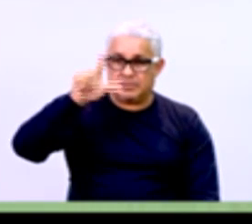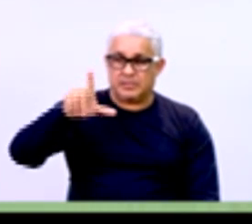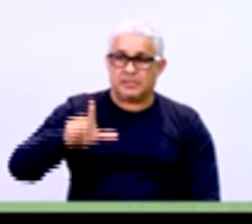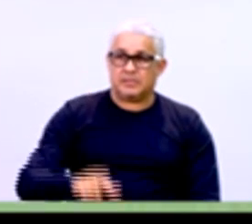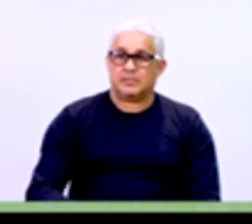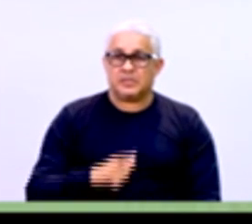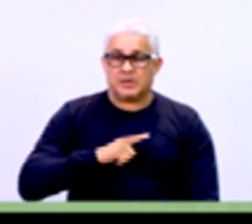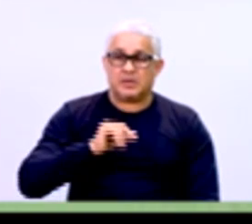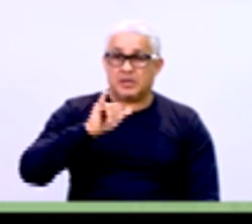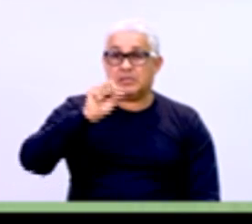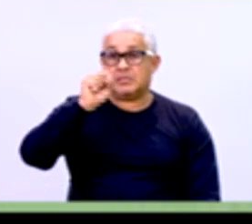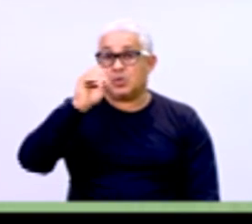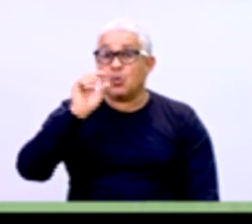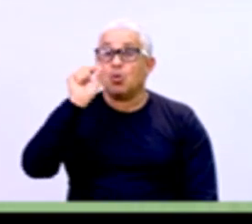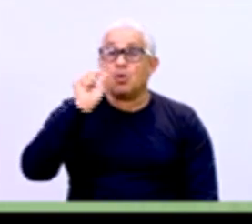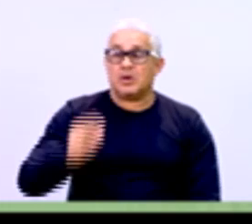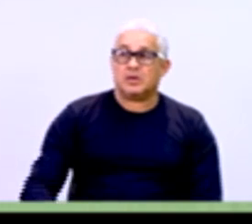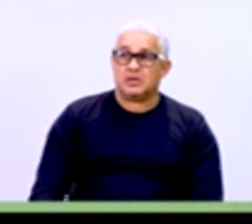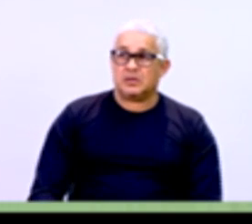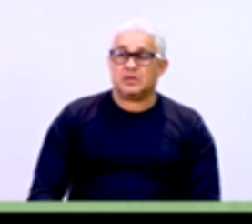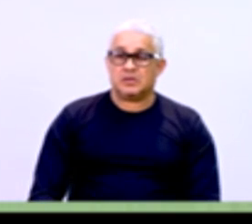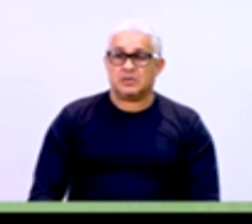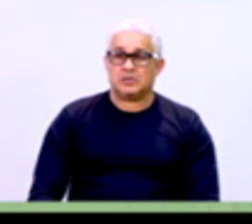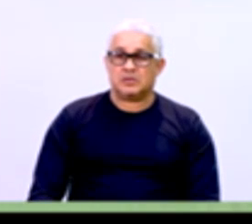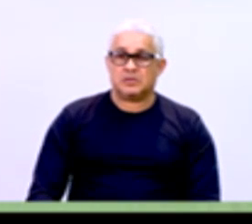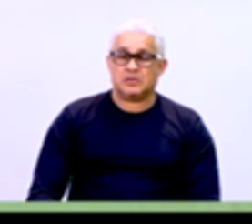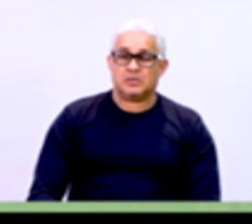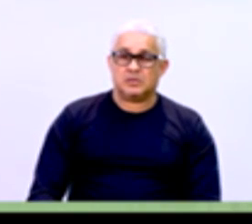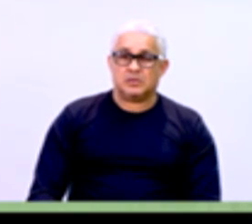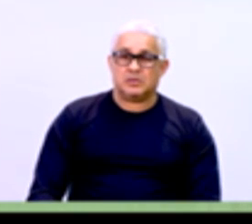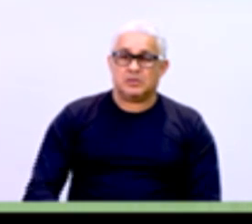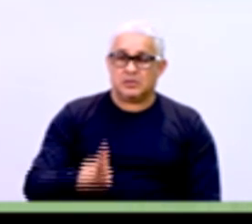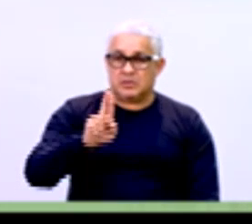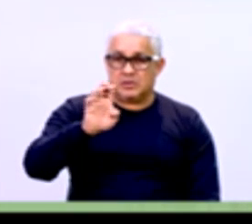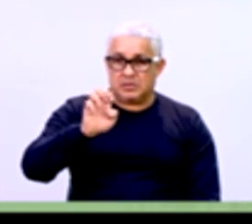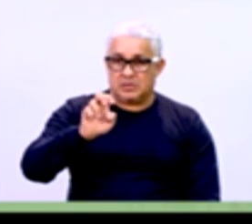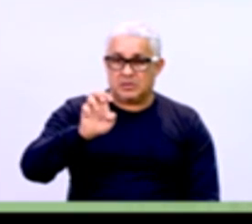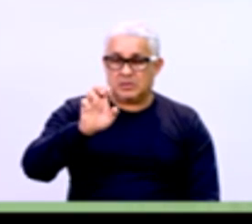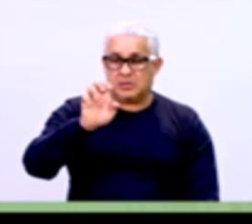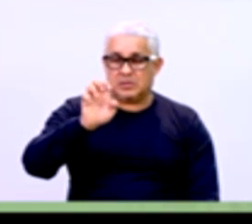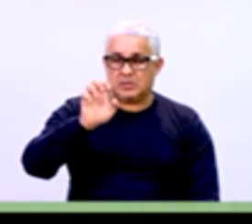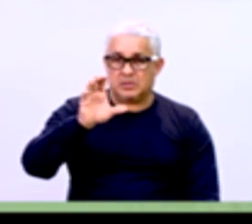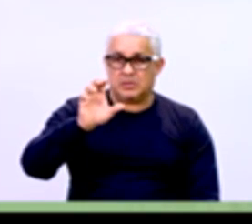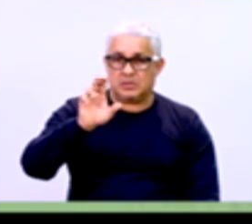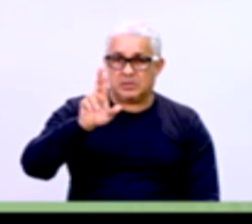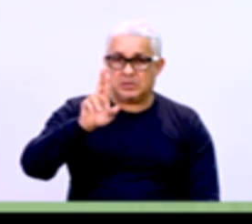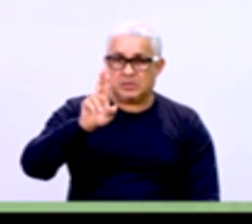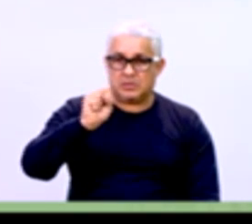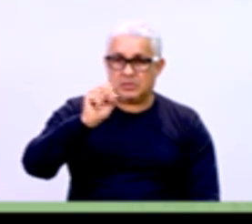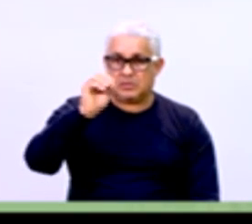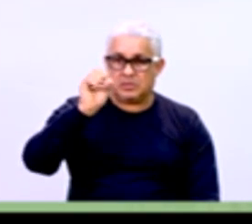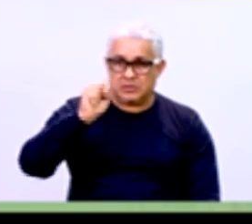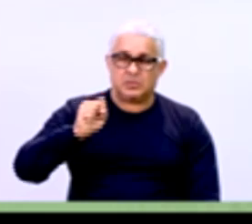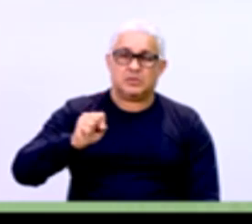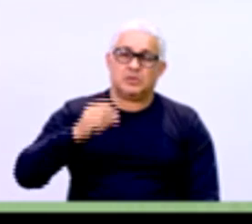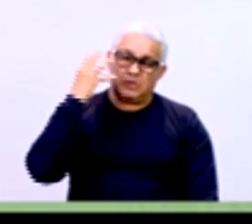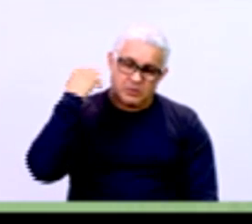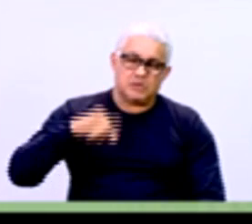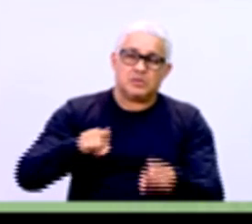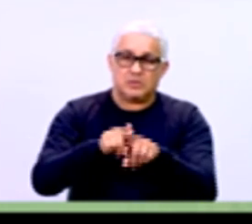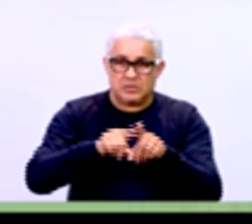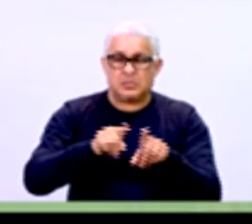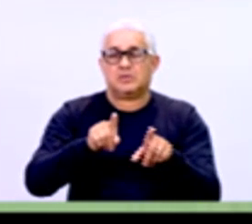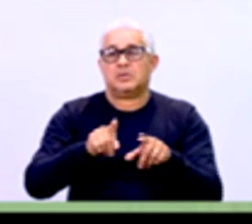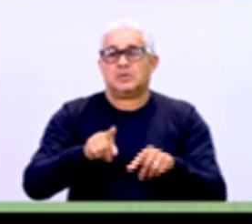ISO estabelece isso, a preservação dos recursos naturais e biodiversidade, ecoeficiência, a emissão zero,